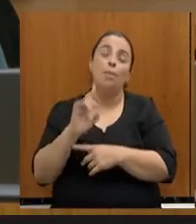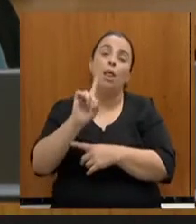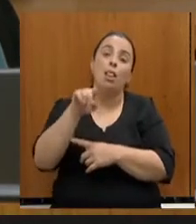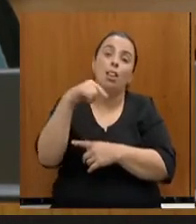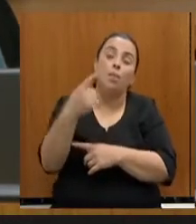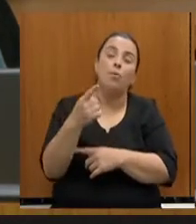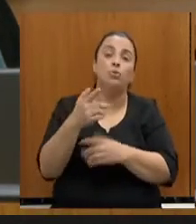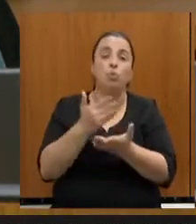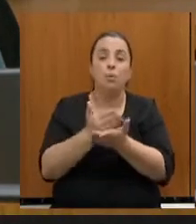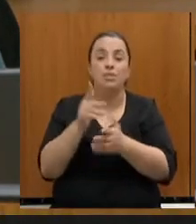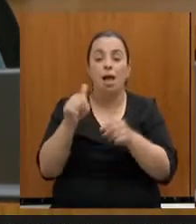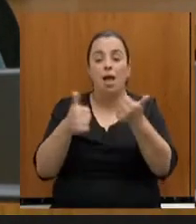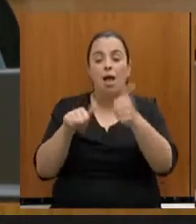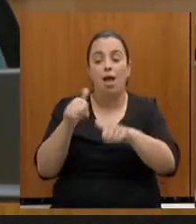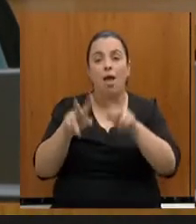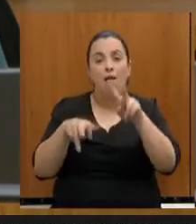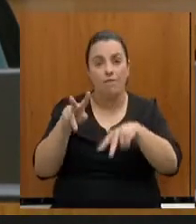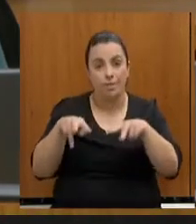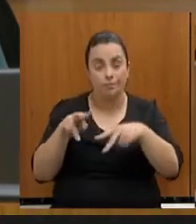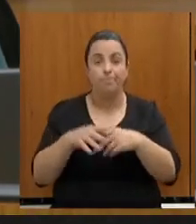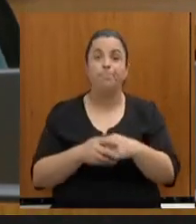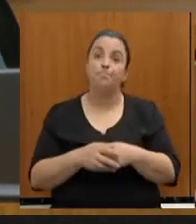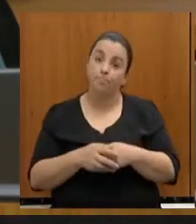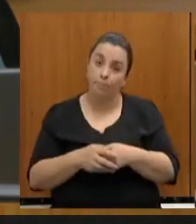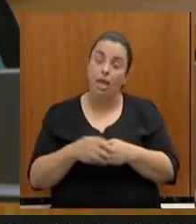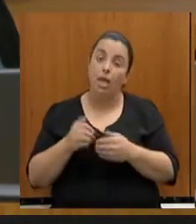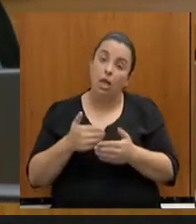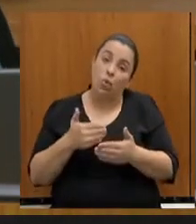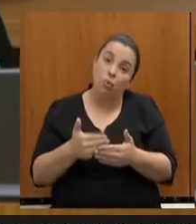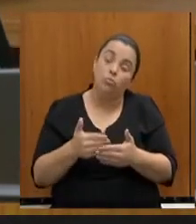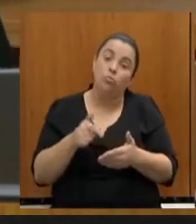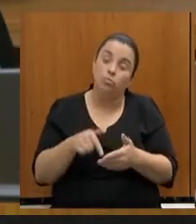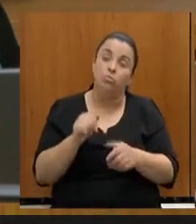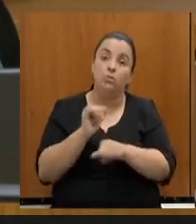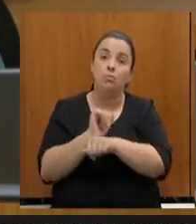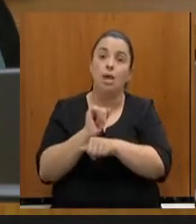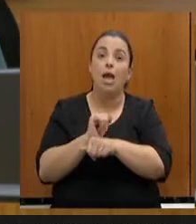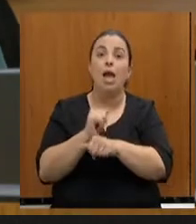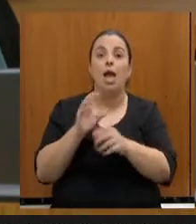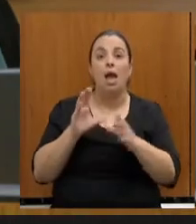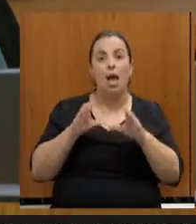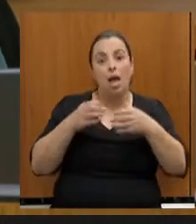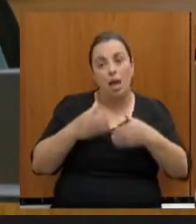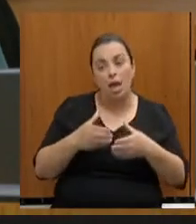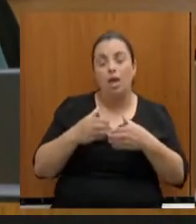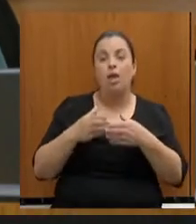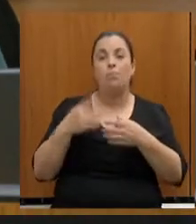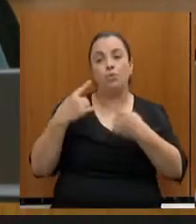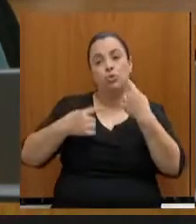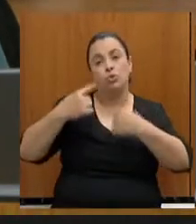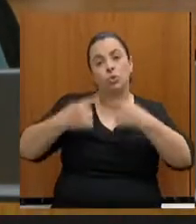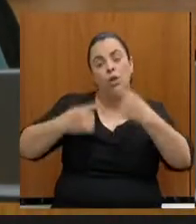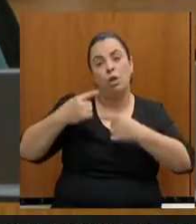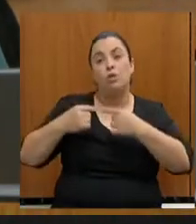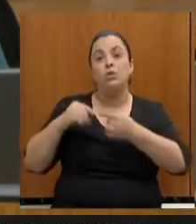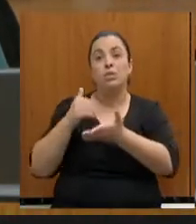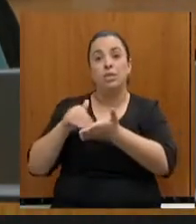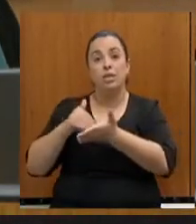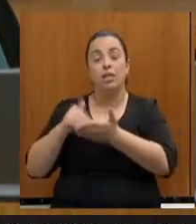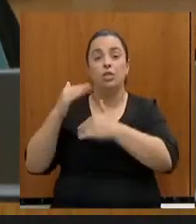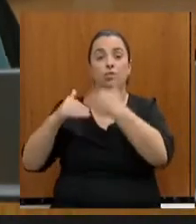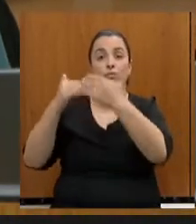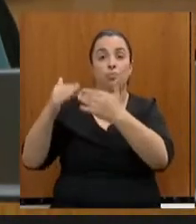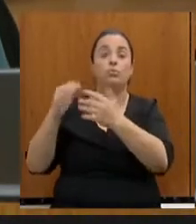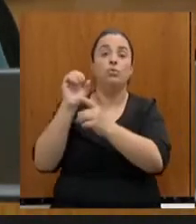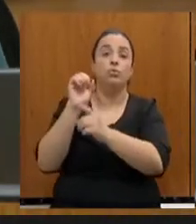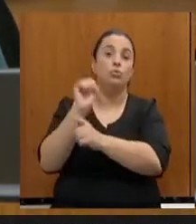iniciar as análises Enquanto isso a equipe tem dialogado com a secretaria Desenvolvimento Social para que inclusive no